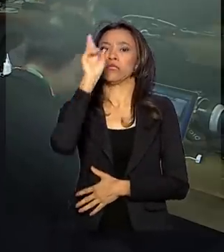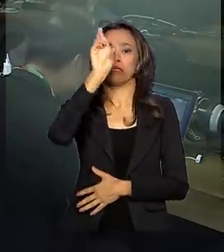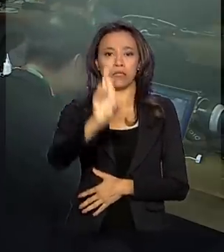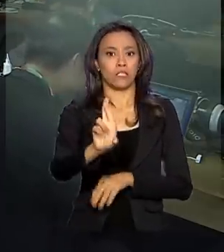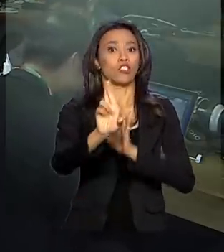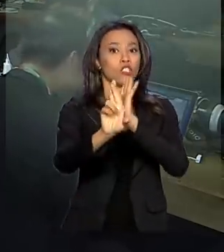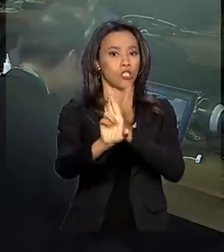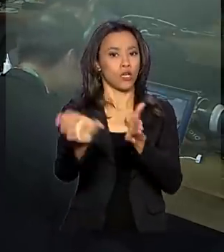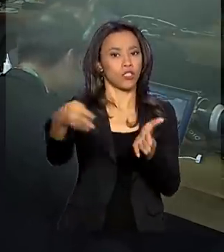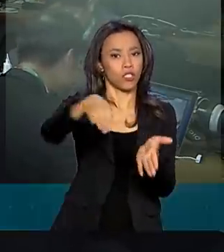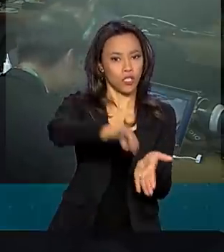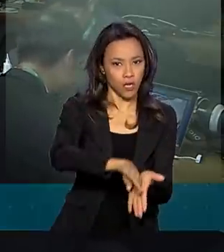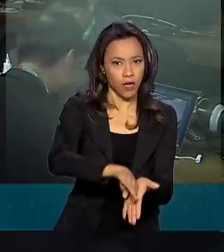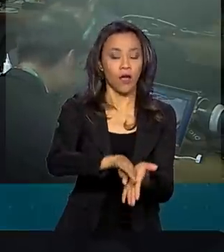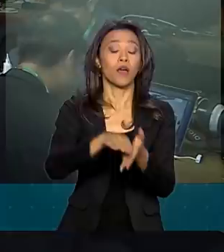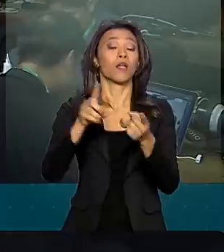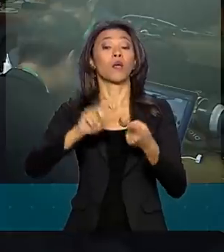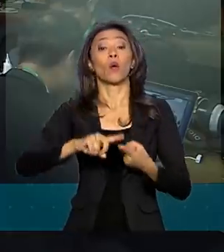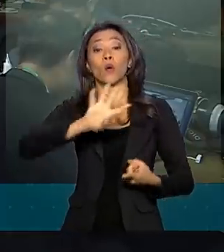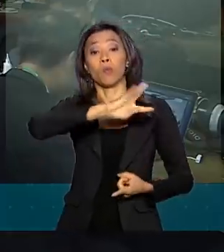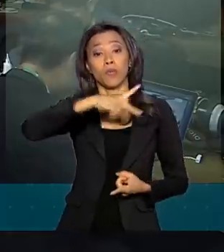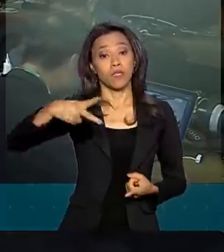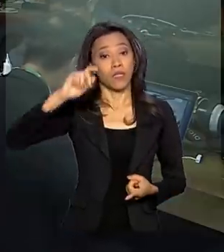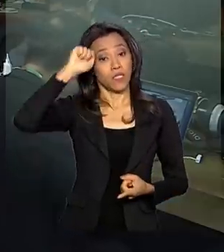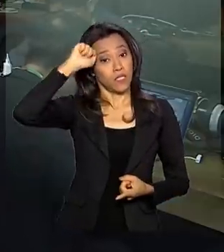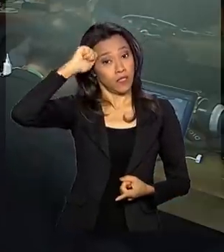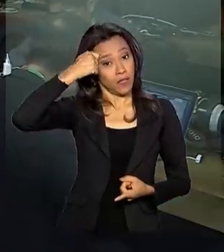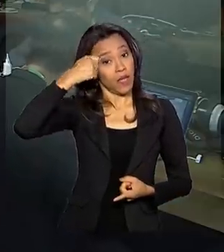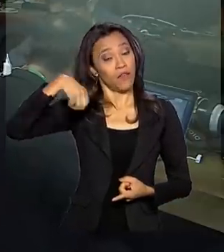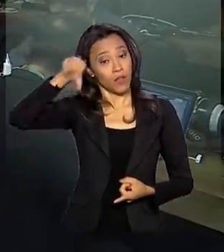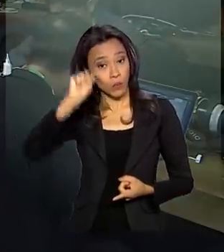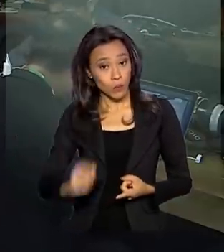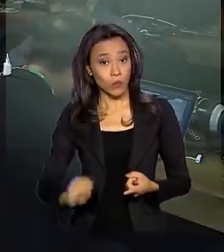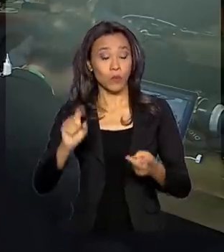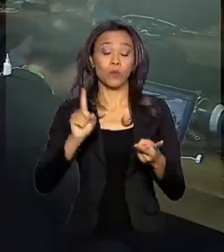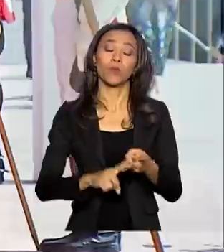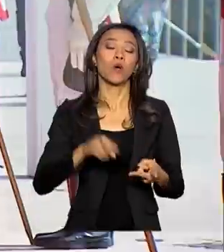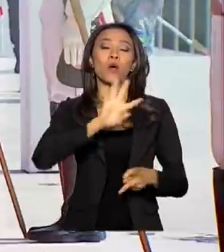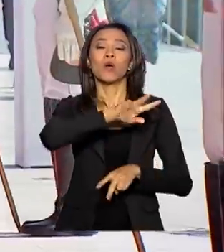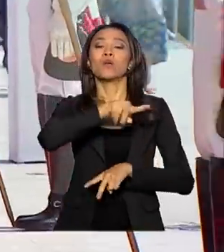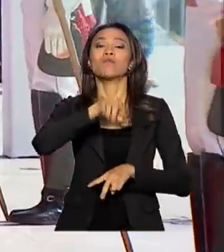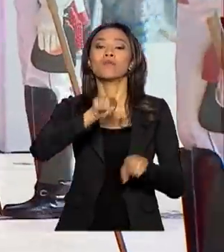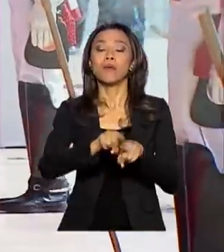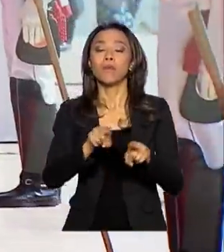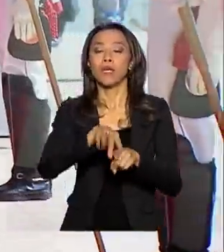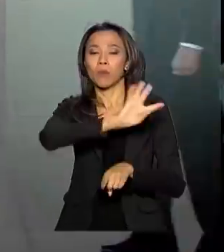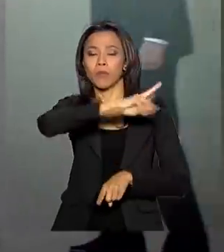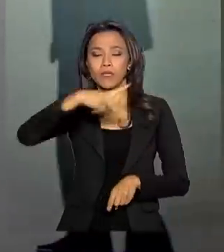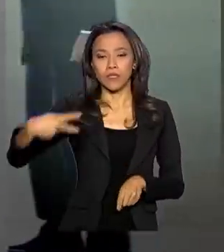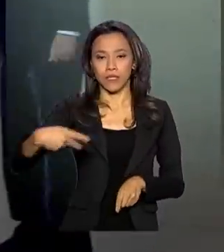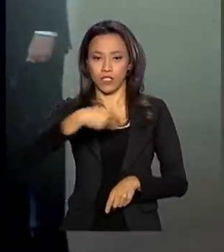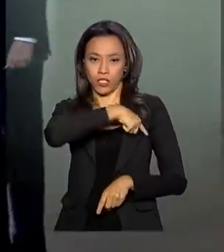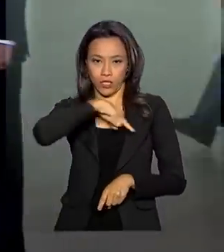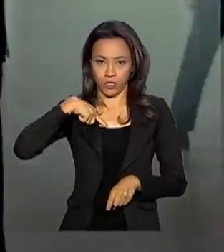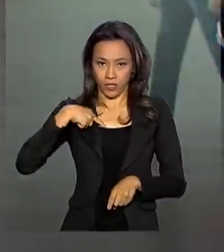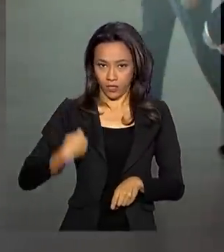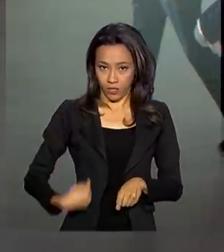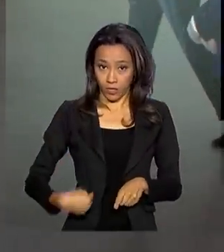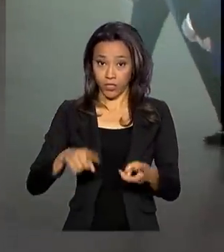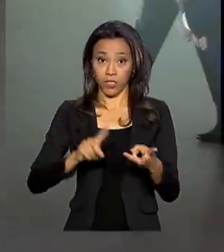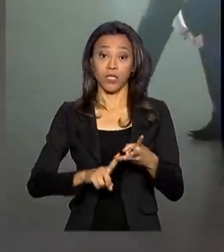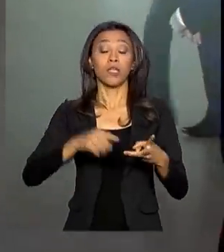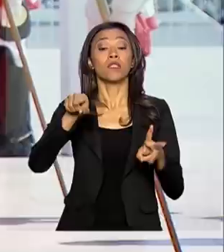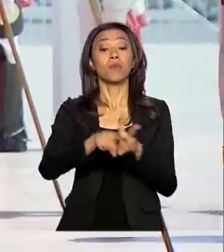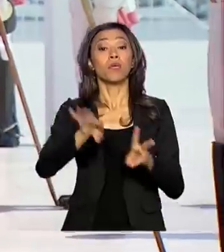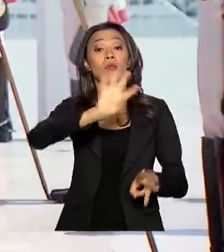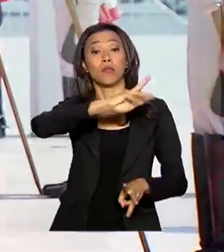itamaraty o presidente da áfrica do sul cyril ramaphosa da china xi jinping que o primeiro ministro da índia na